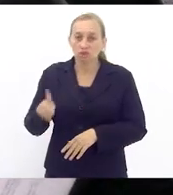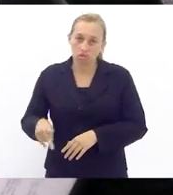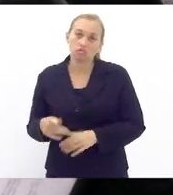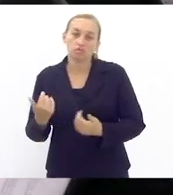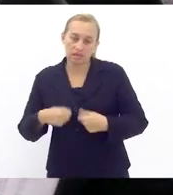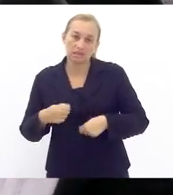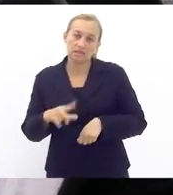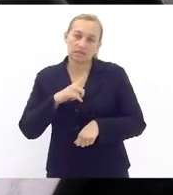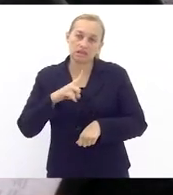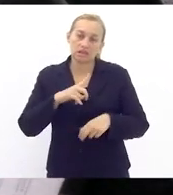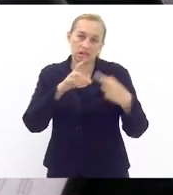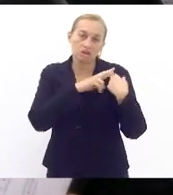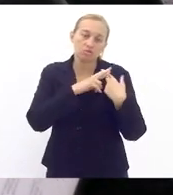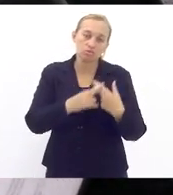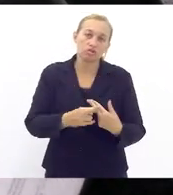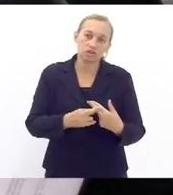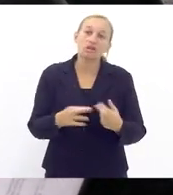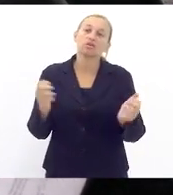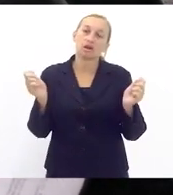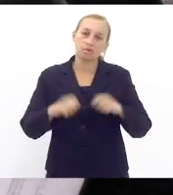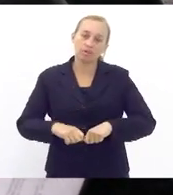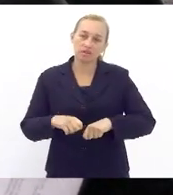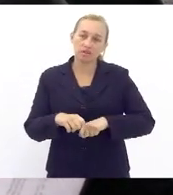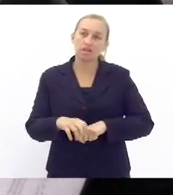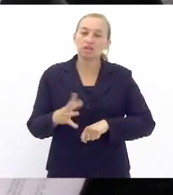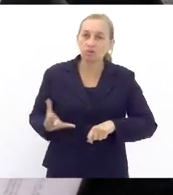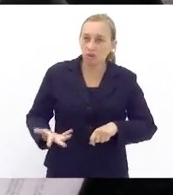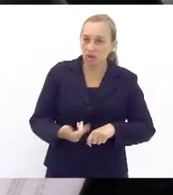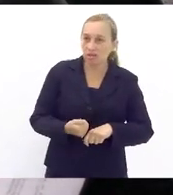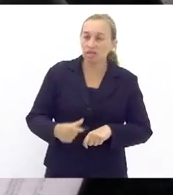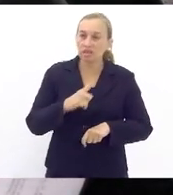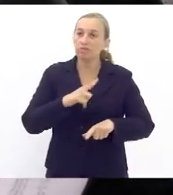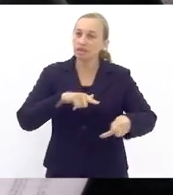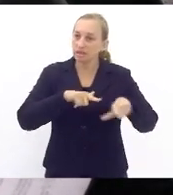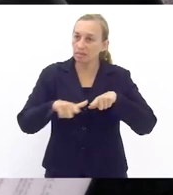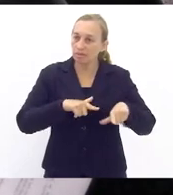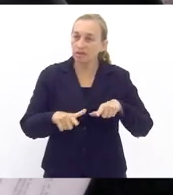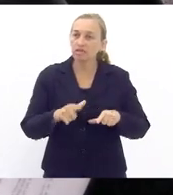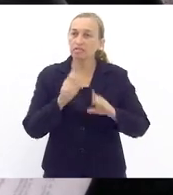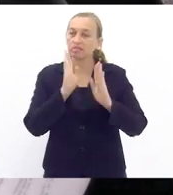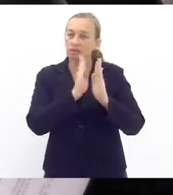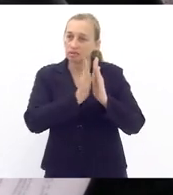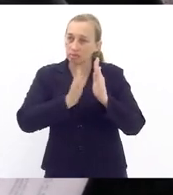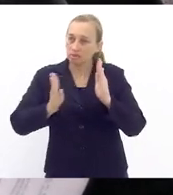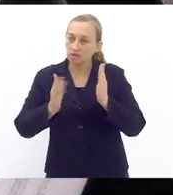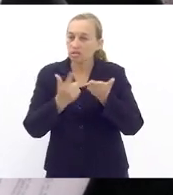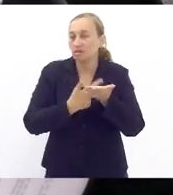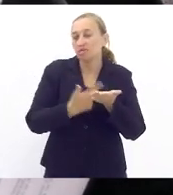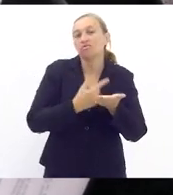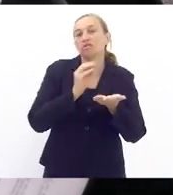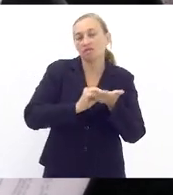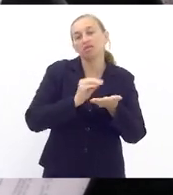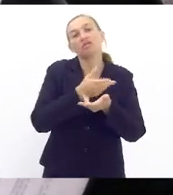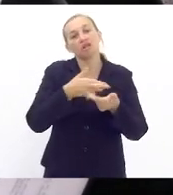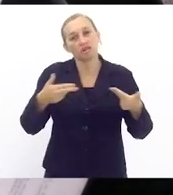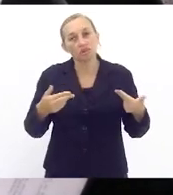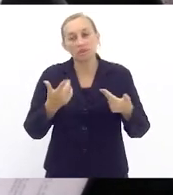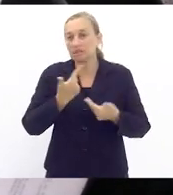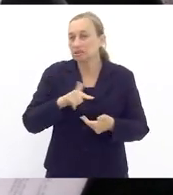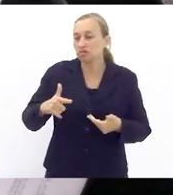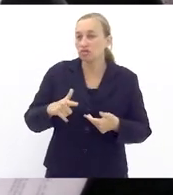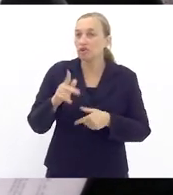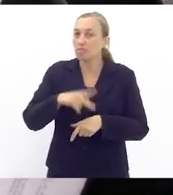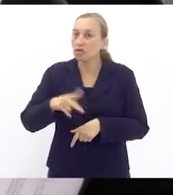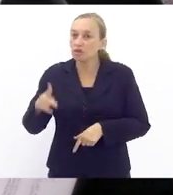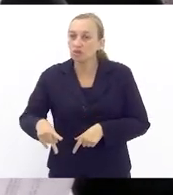responsável por exemplo capacitada qualificada para atuar na biblioteca vai faltar muita coisa se a gente não tiver